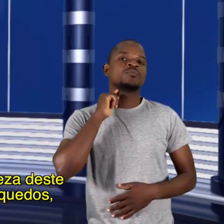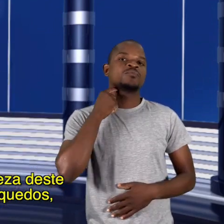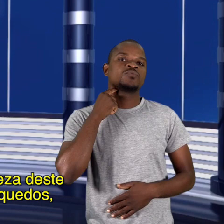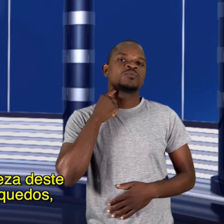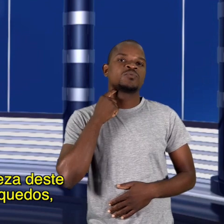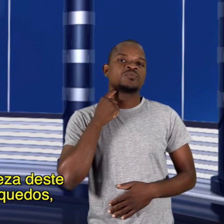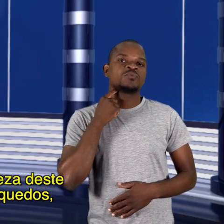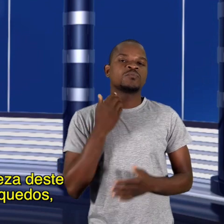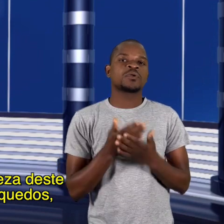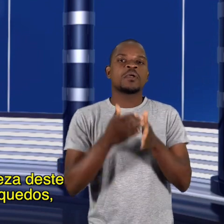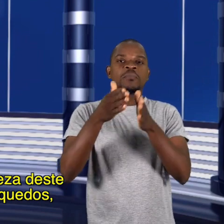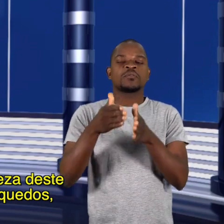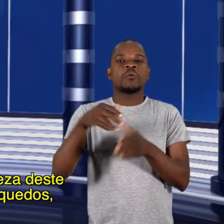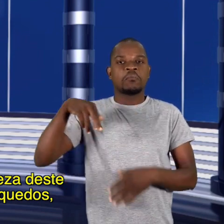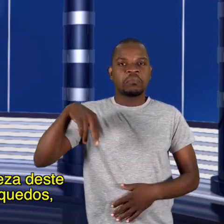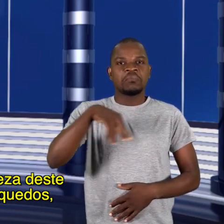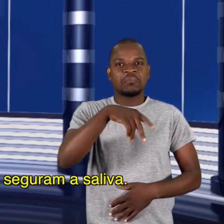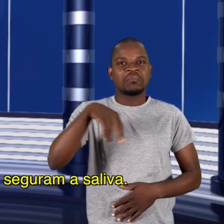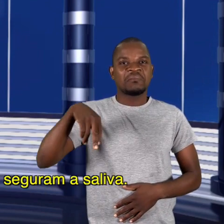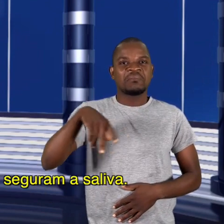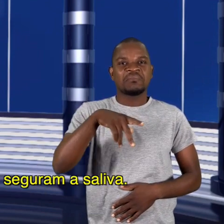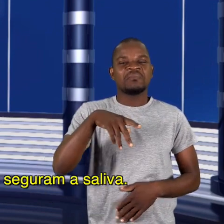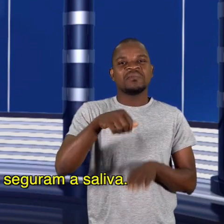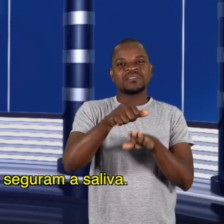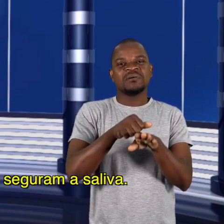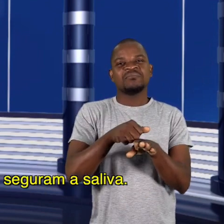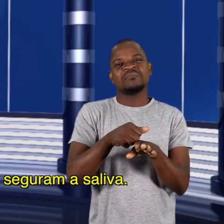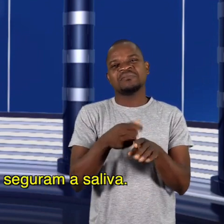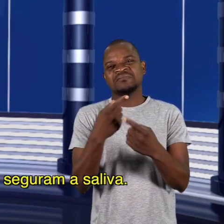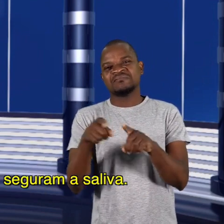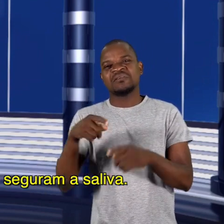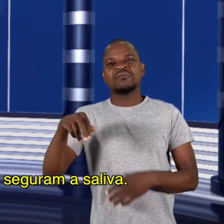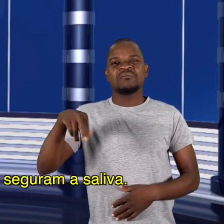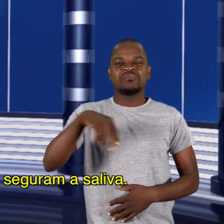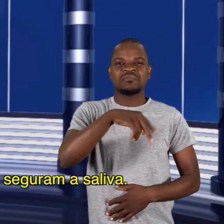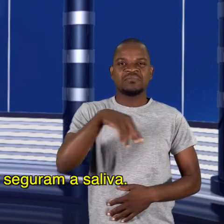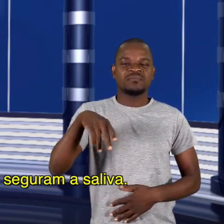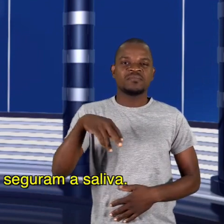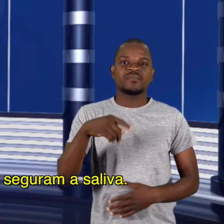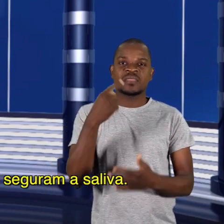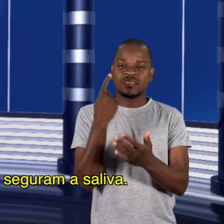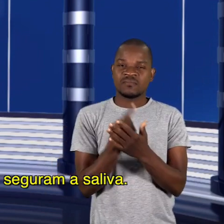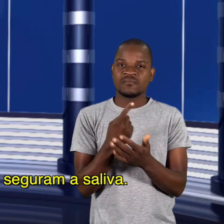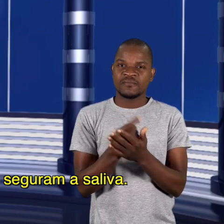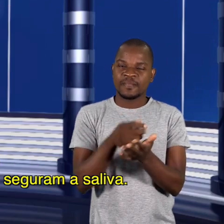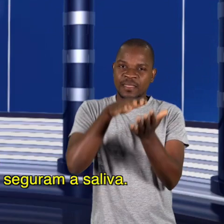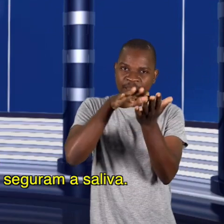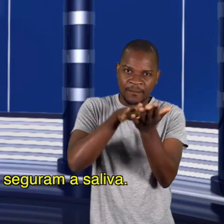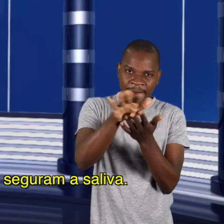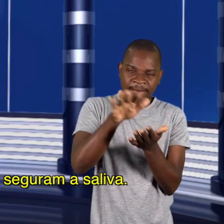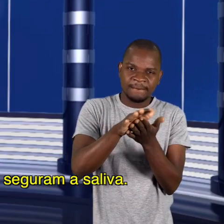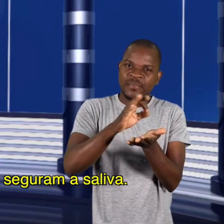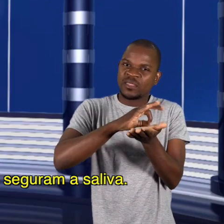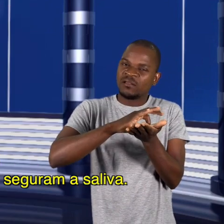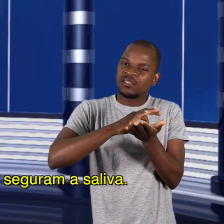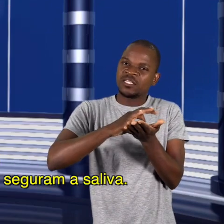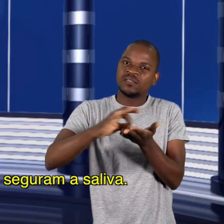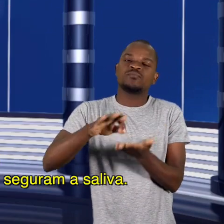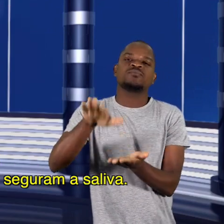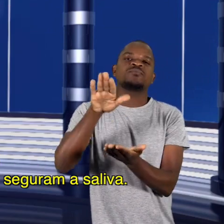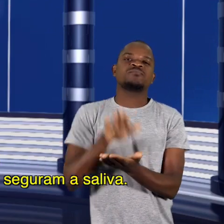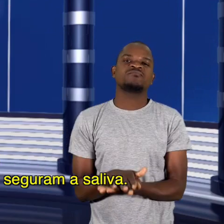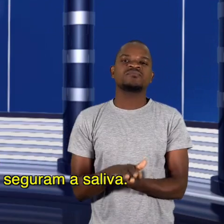necessário também reforçar a limpeza dos brinquedos. E, principalmente, a nível das crianças que têm que não seguram saliva neste caso que estão